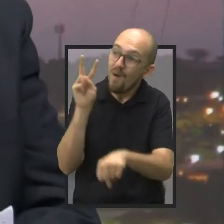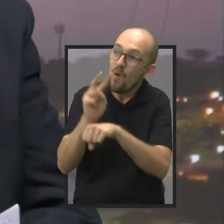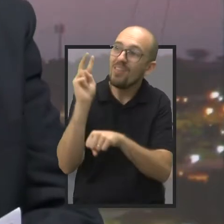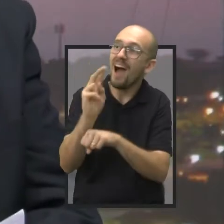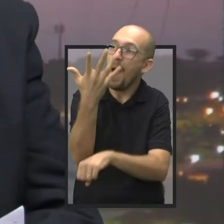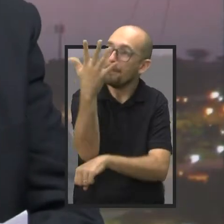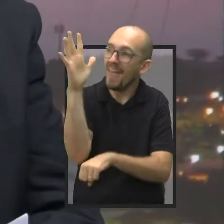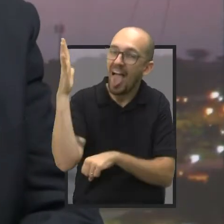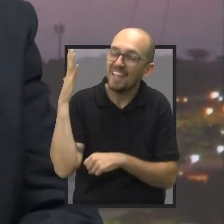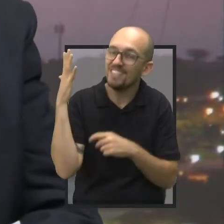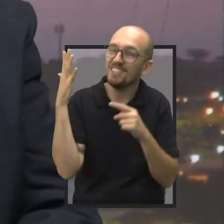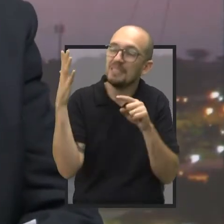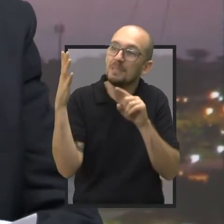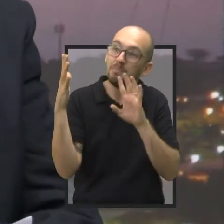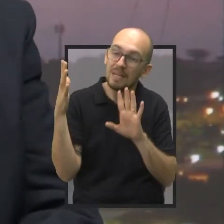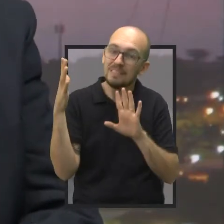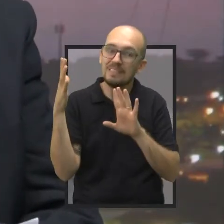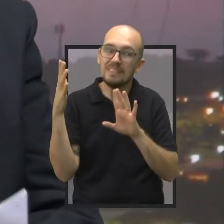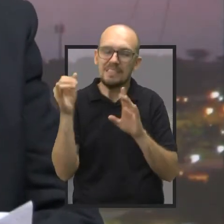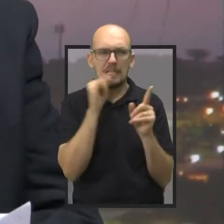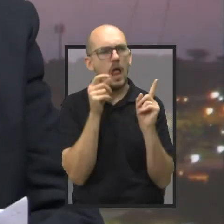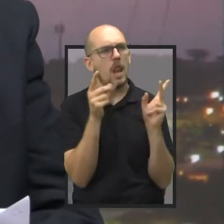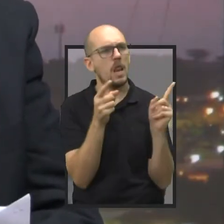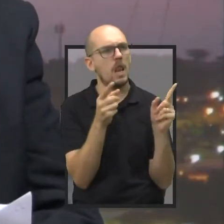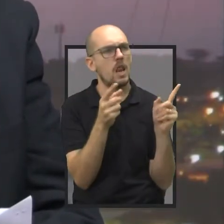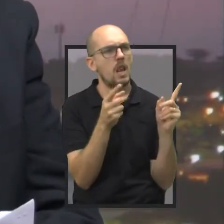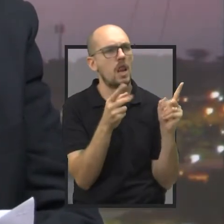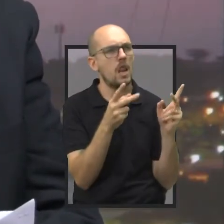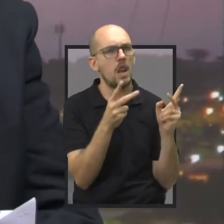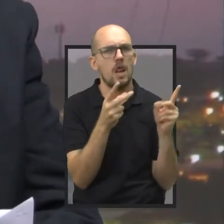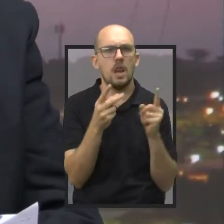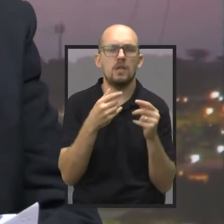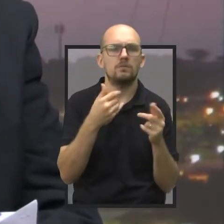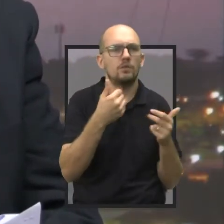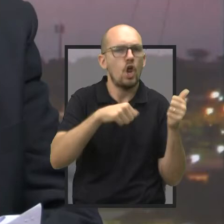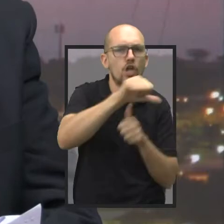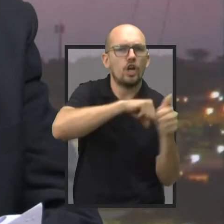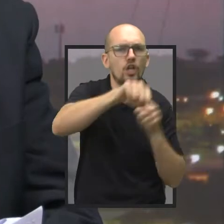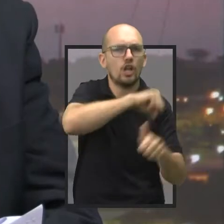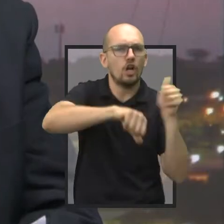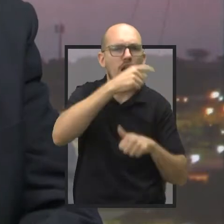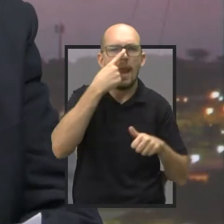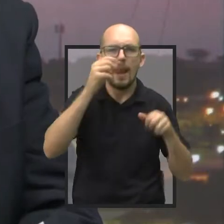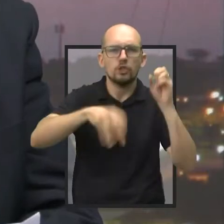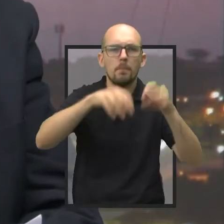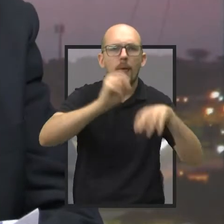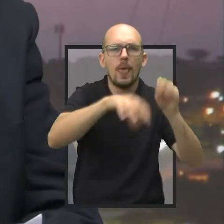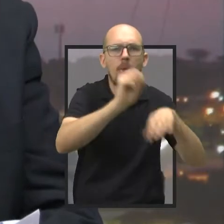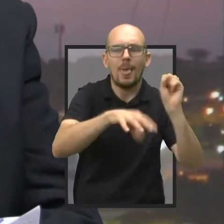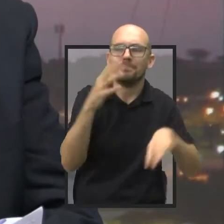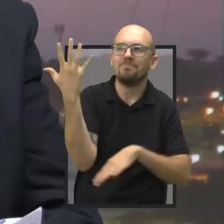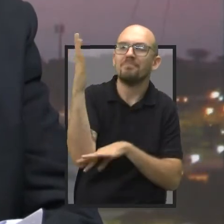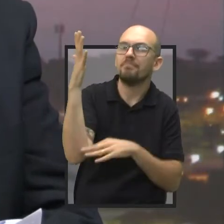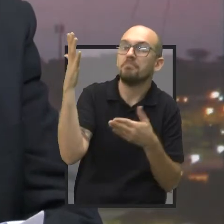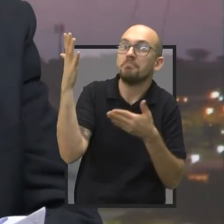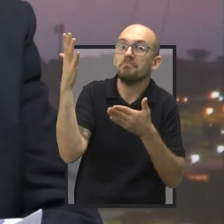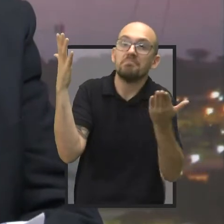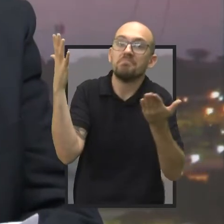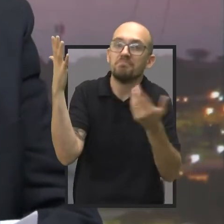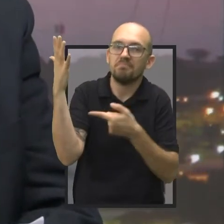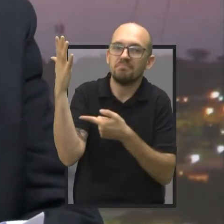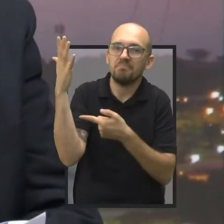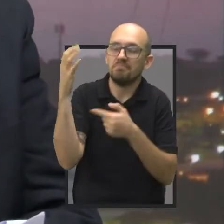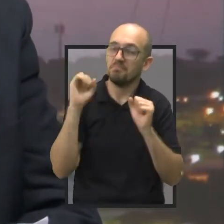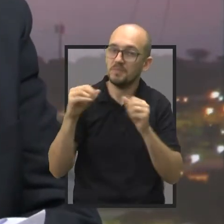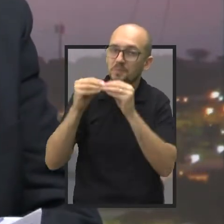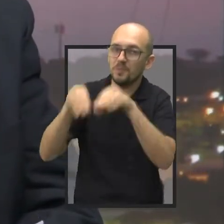ambiente, são situações que geram por causa dessa necessidade de sempre querer mais.